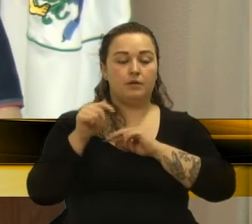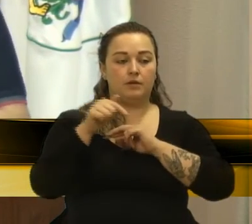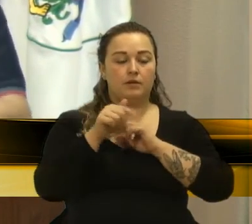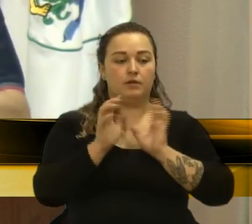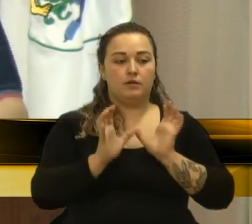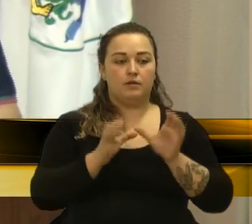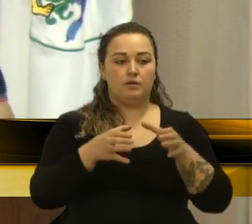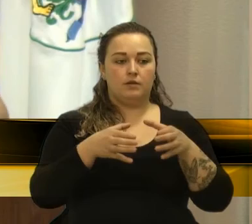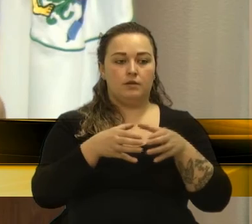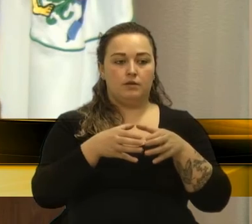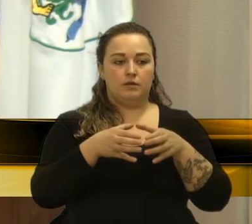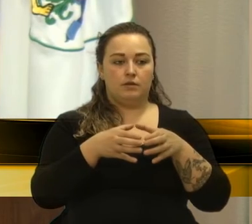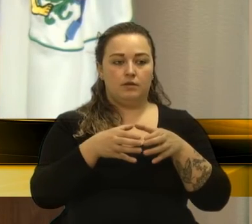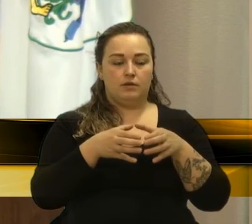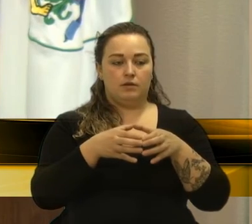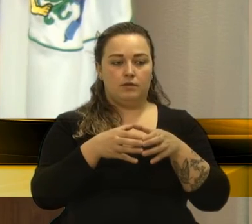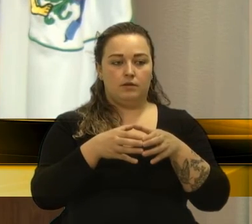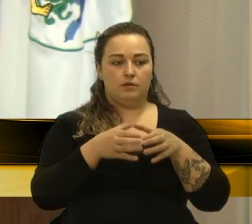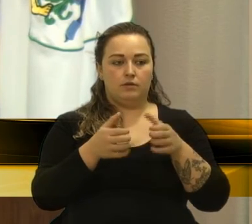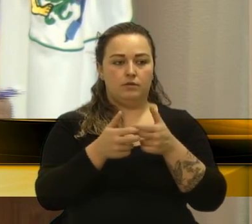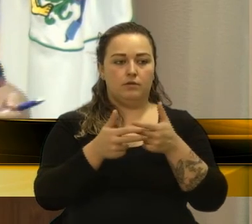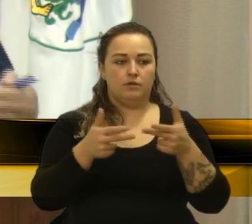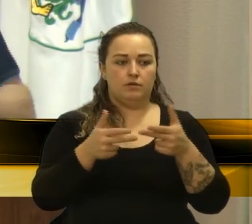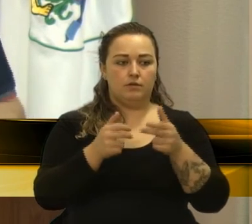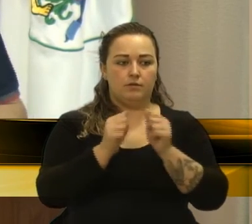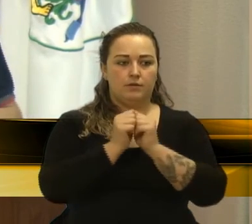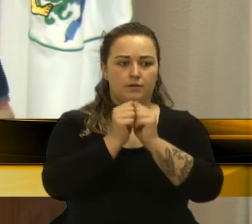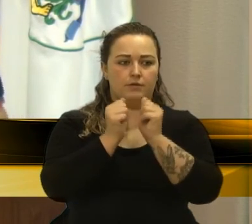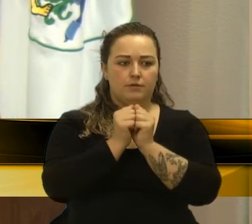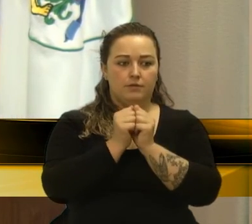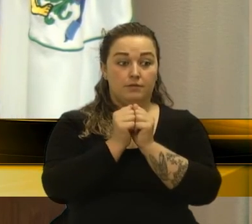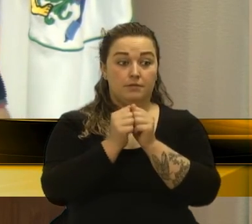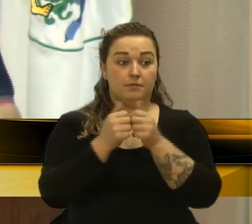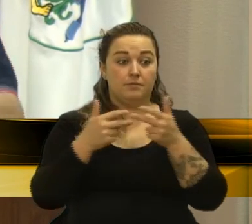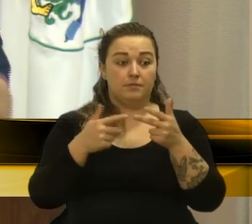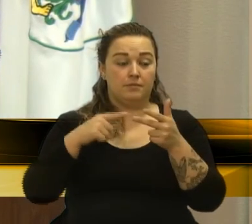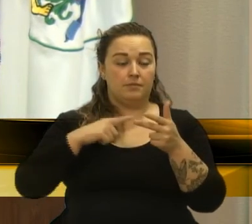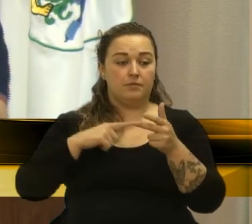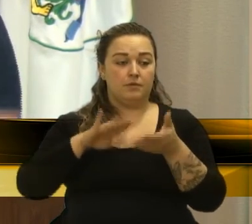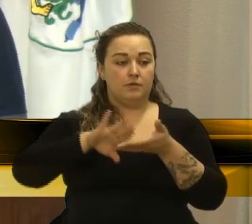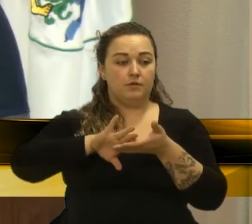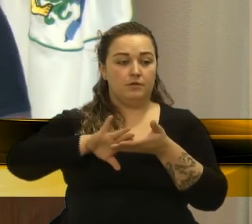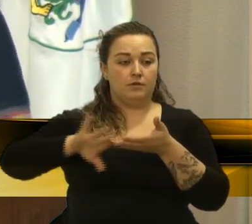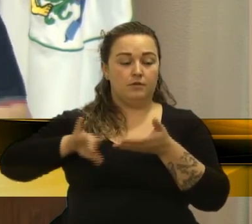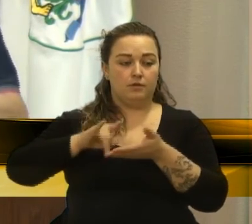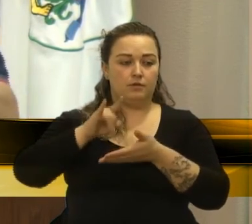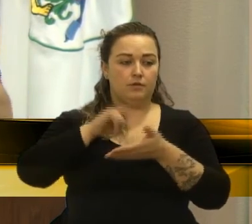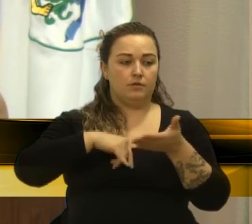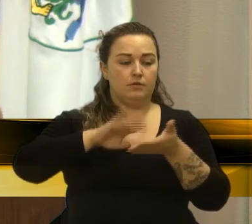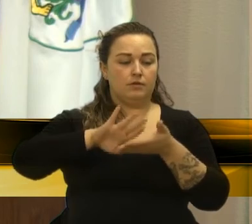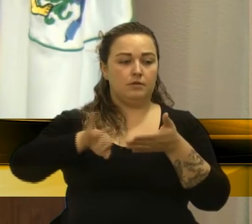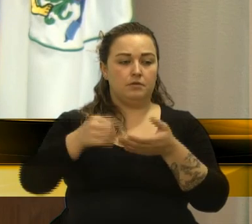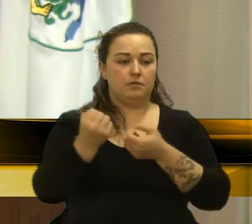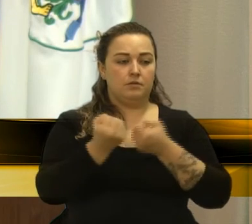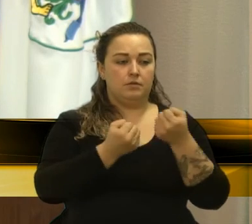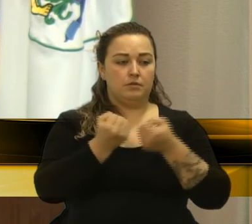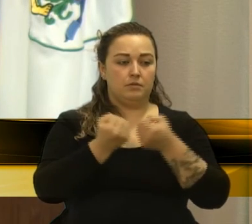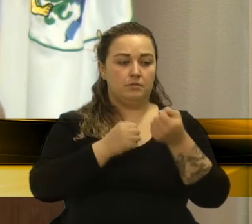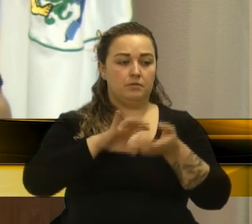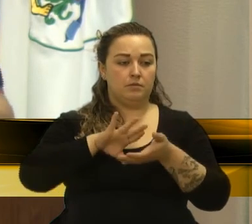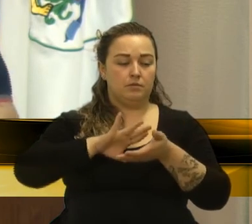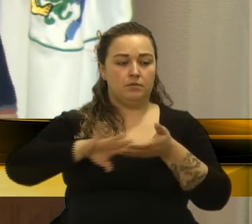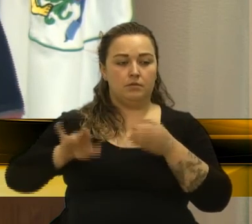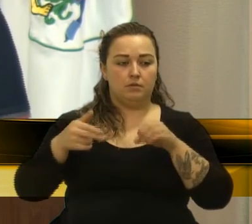também não faça competição com o 12º BPM, retirando viaturas, retirando cotas de